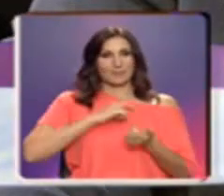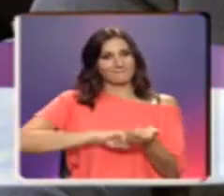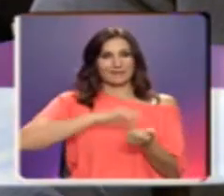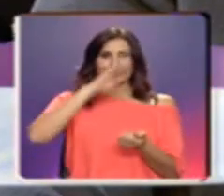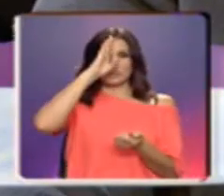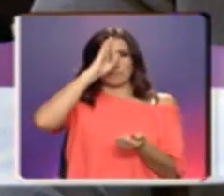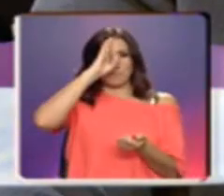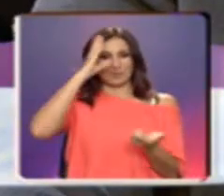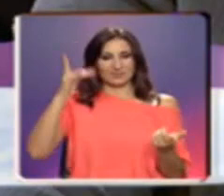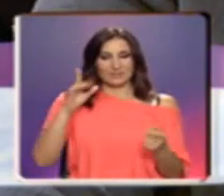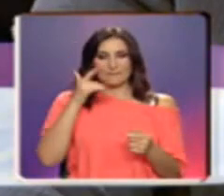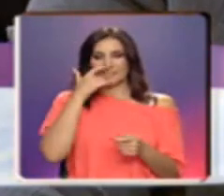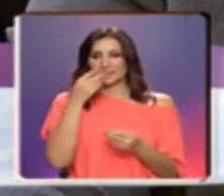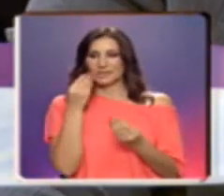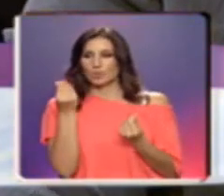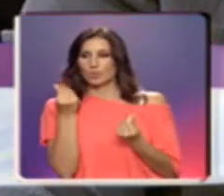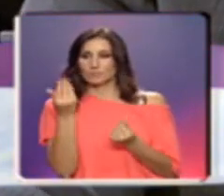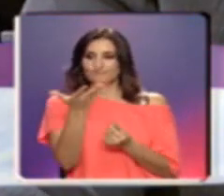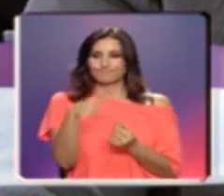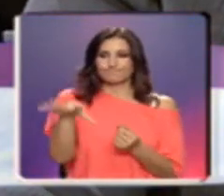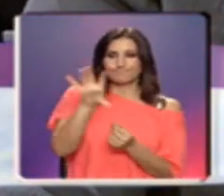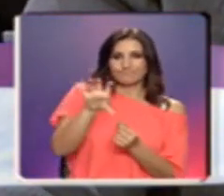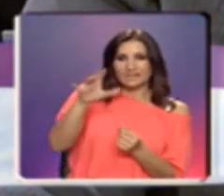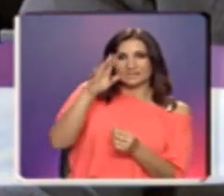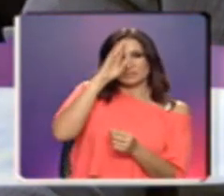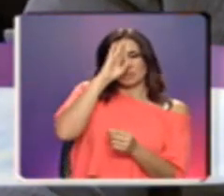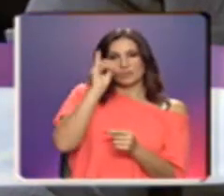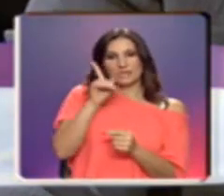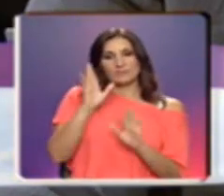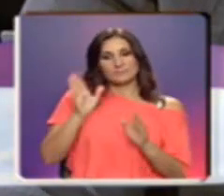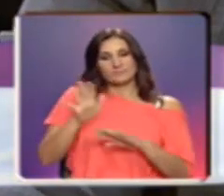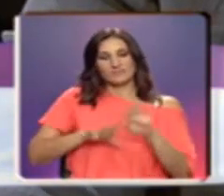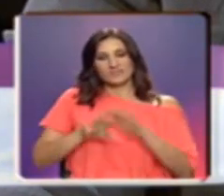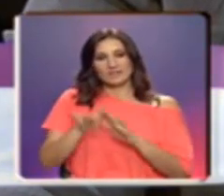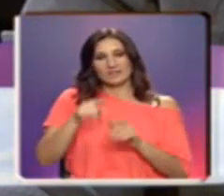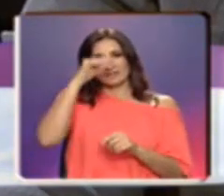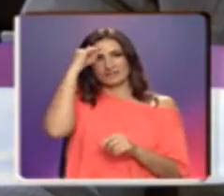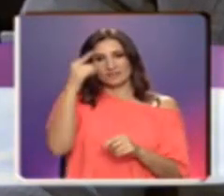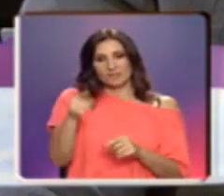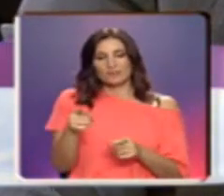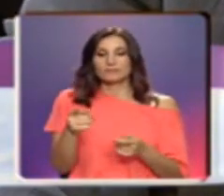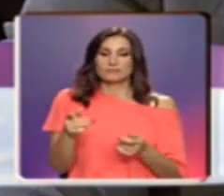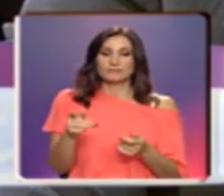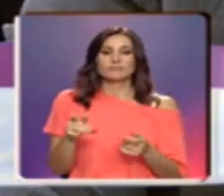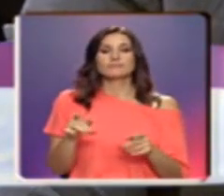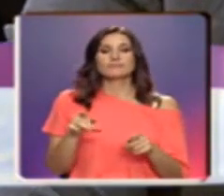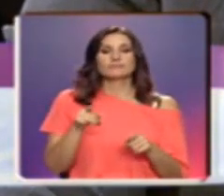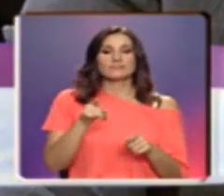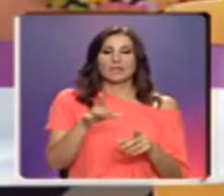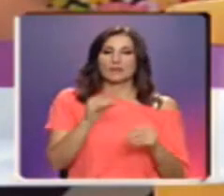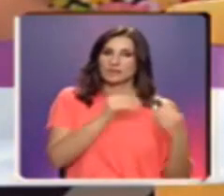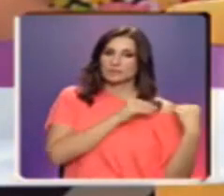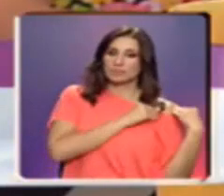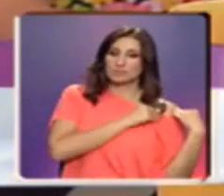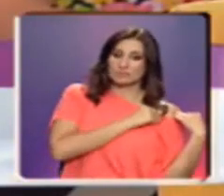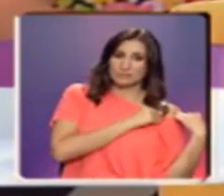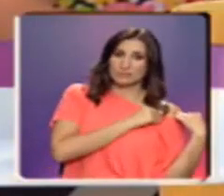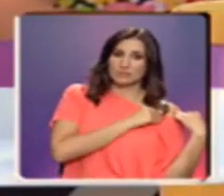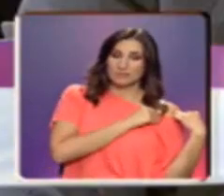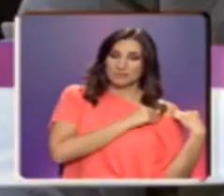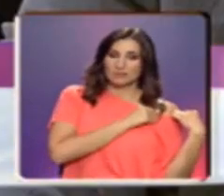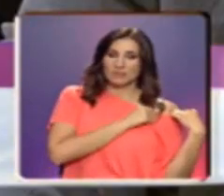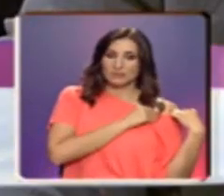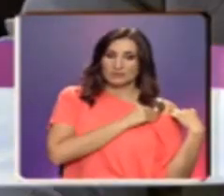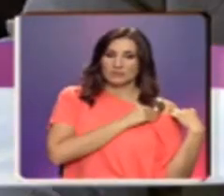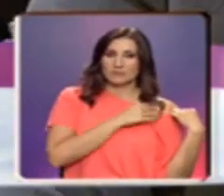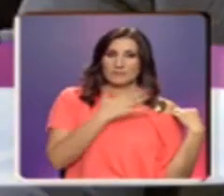em que estado estava o Sporting e o que é que tem que ser feito, e a dificuldade que é colocar o Sporting. Seria... Por isso é uma responsabilidade